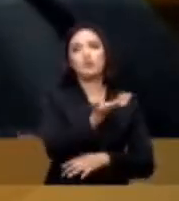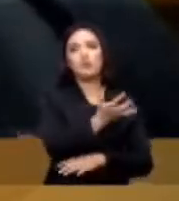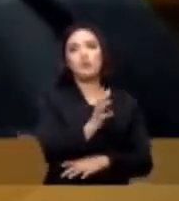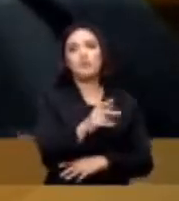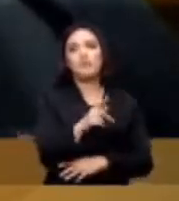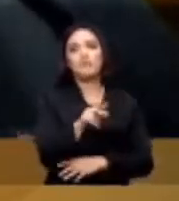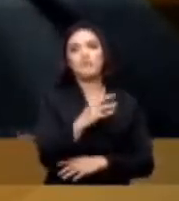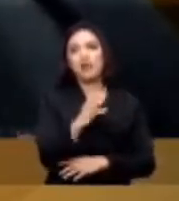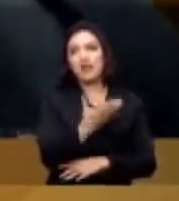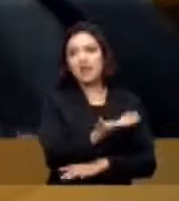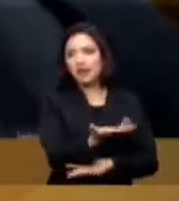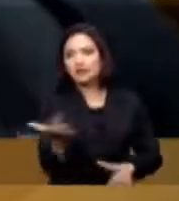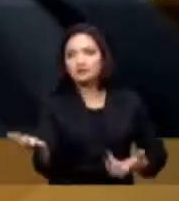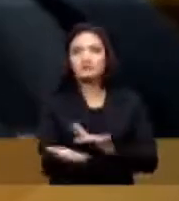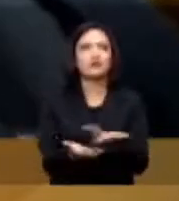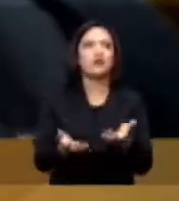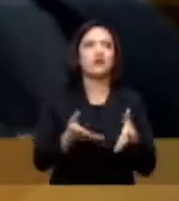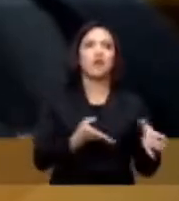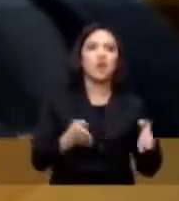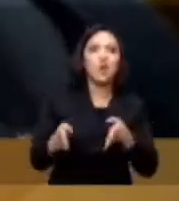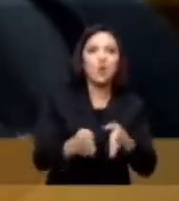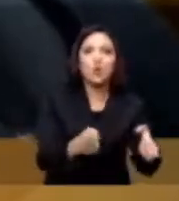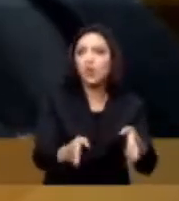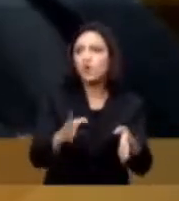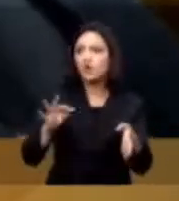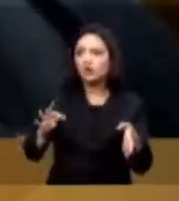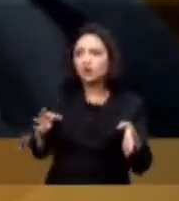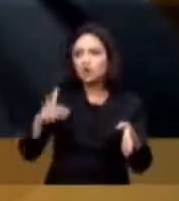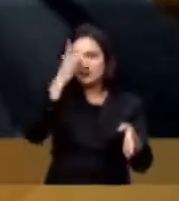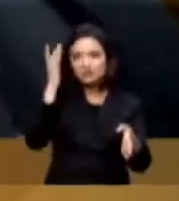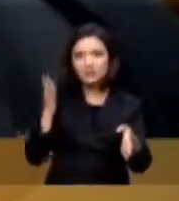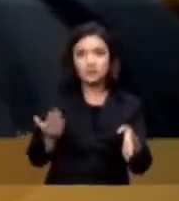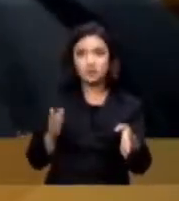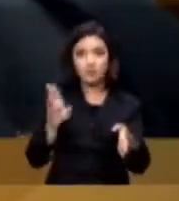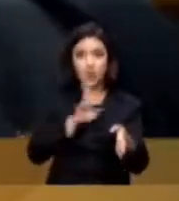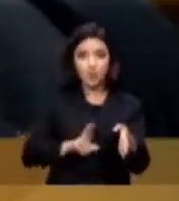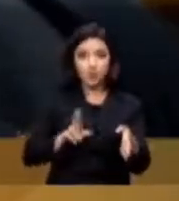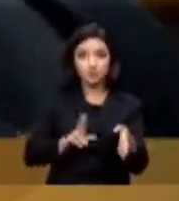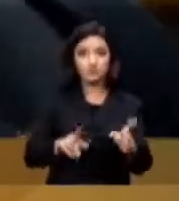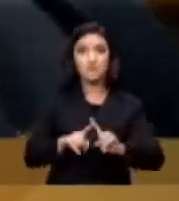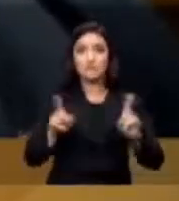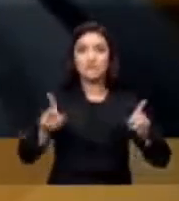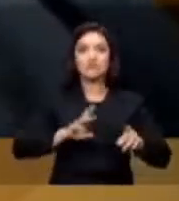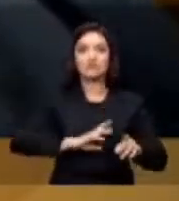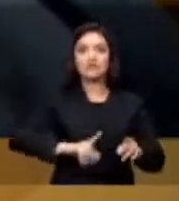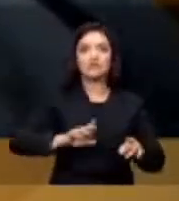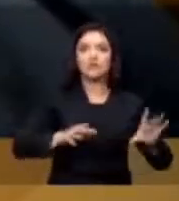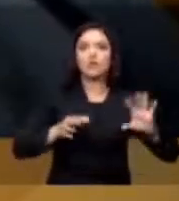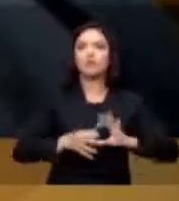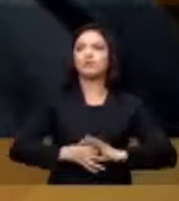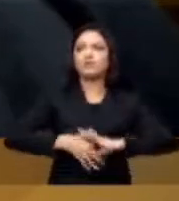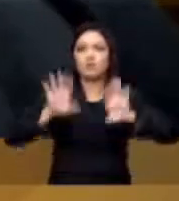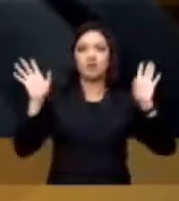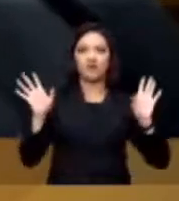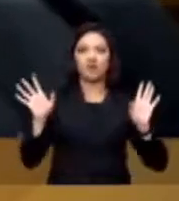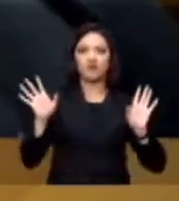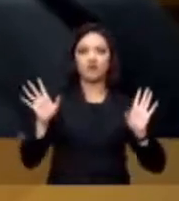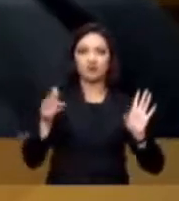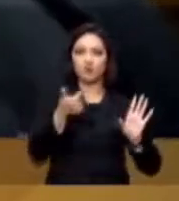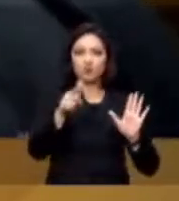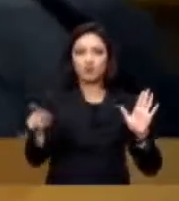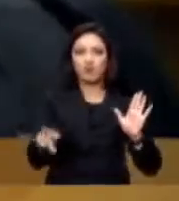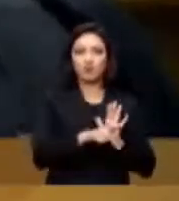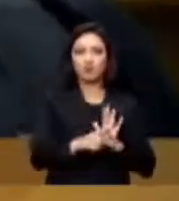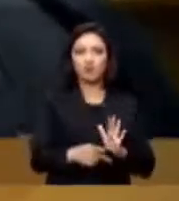sejam ruas, não significa que esse patrimônio é res nullius, é coisa de ninguém. É coisa